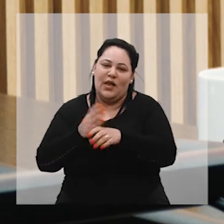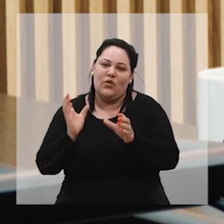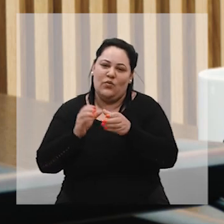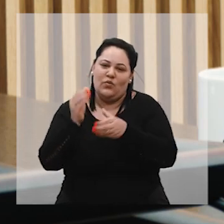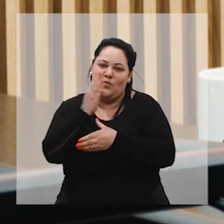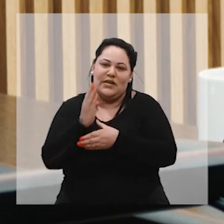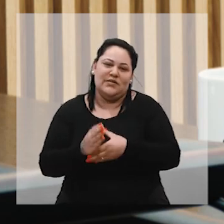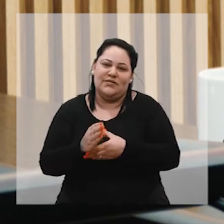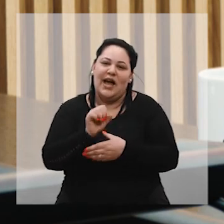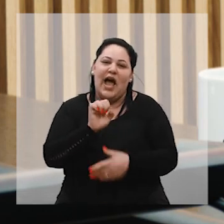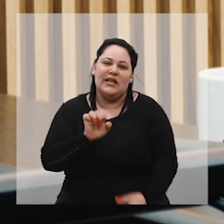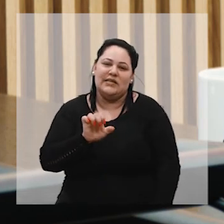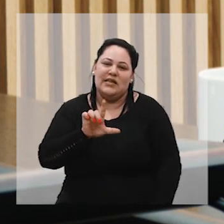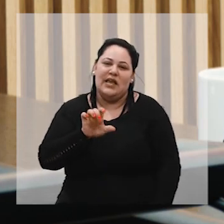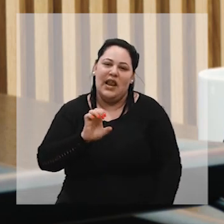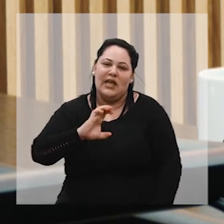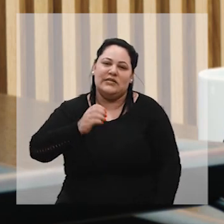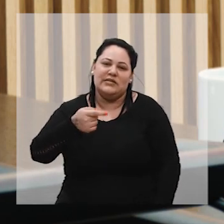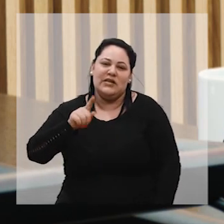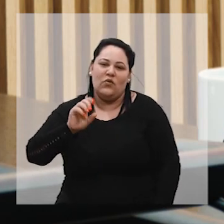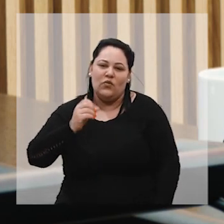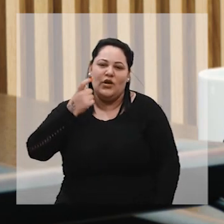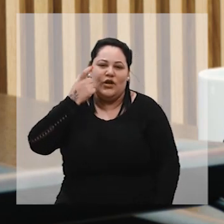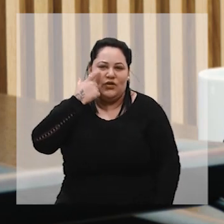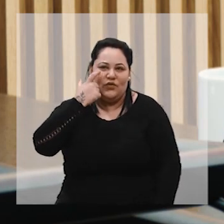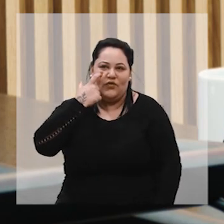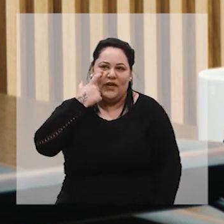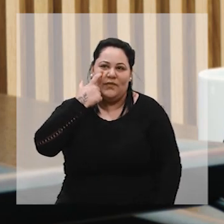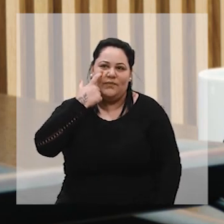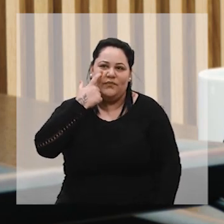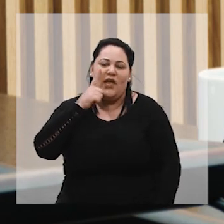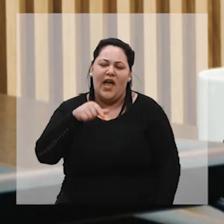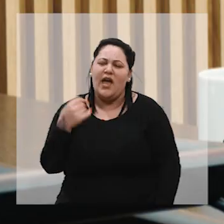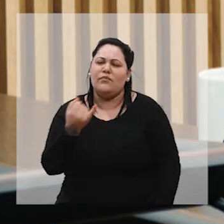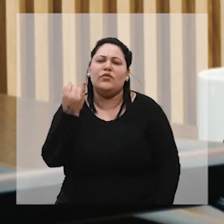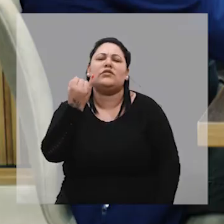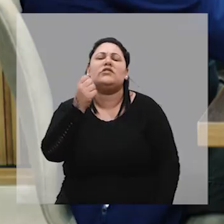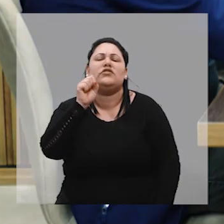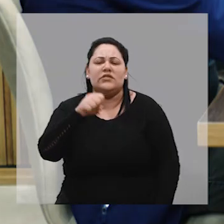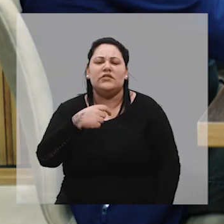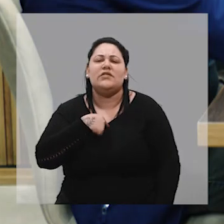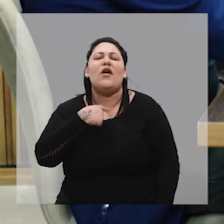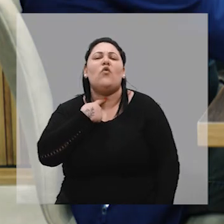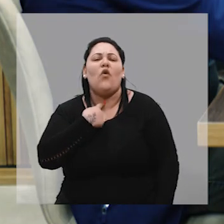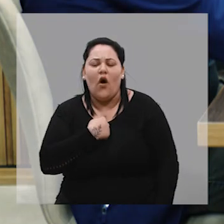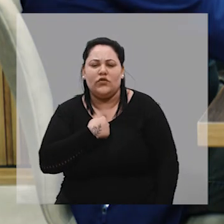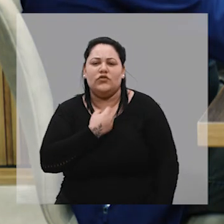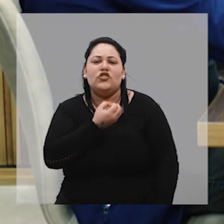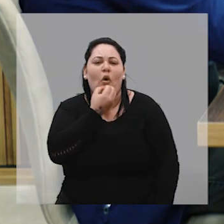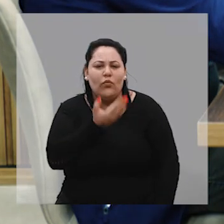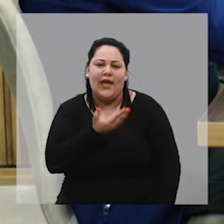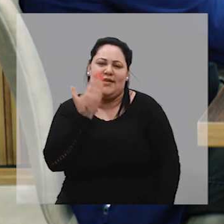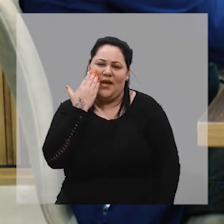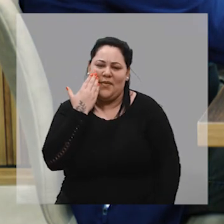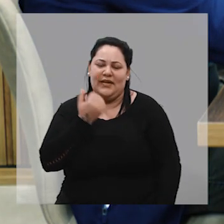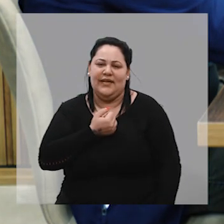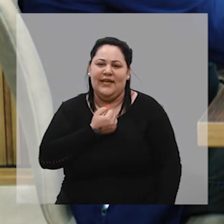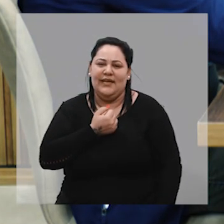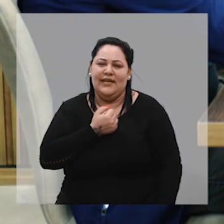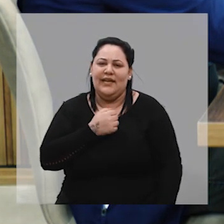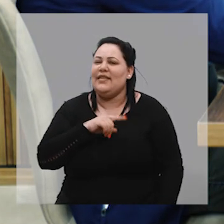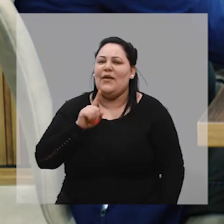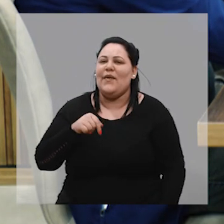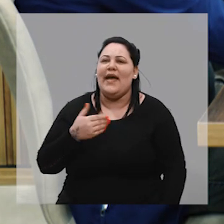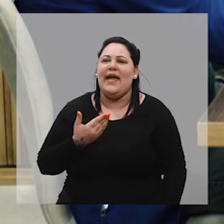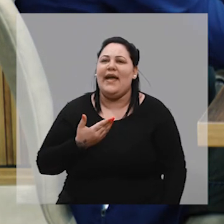vê da ponta a outra do que eu tô falando, é algo, assim, que eu gosto, cara. Eu gosto de contar assim,